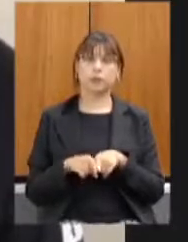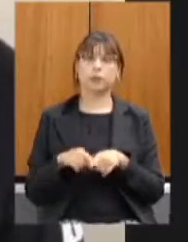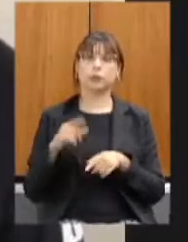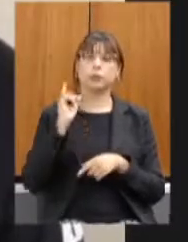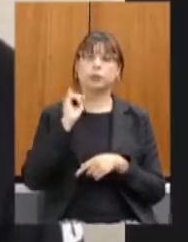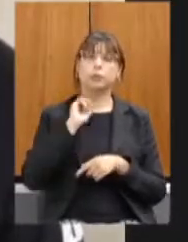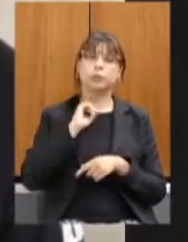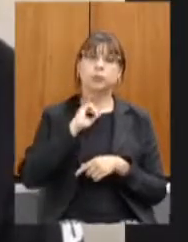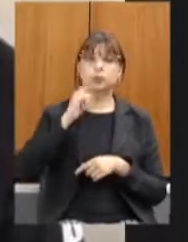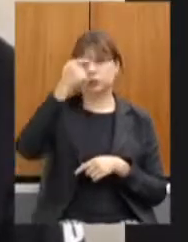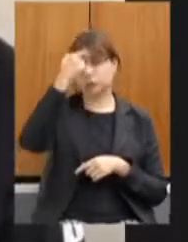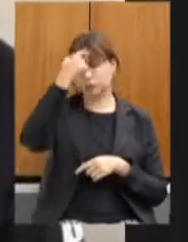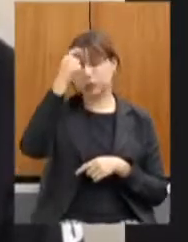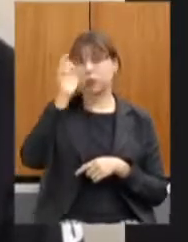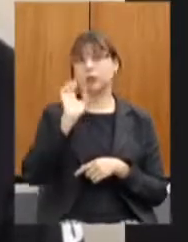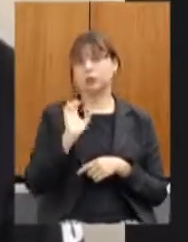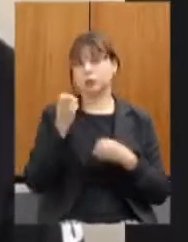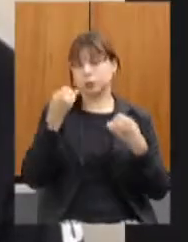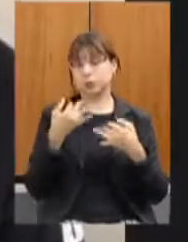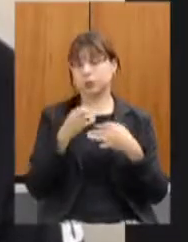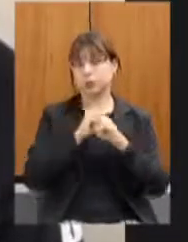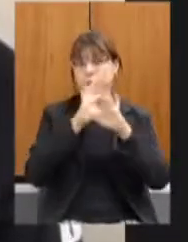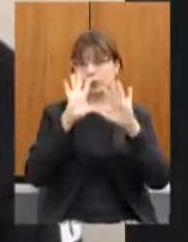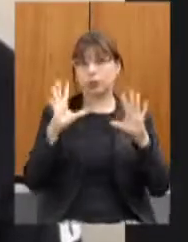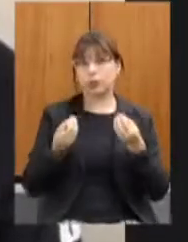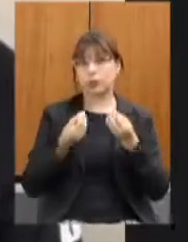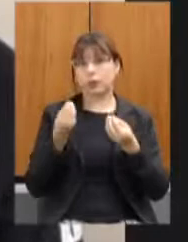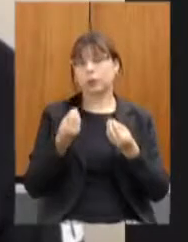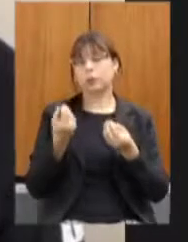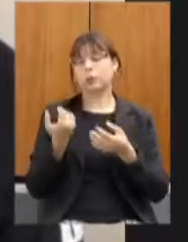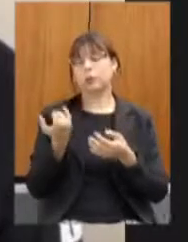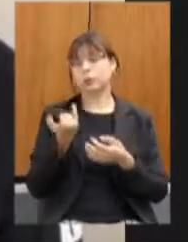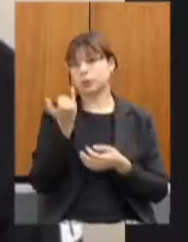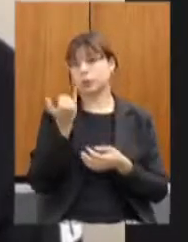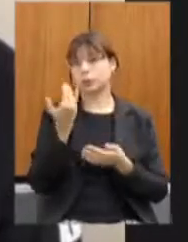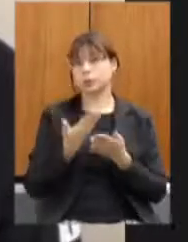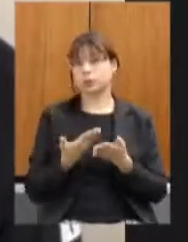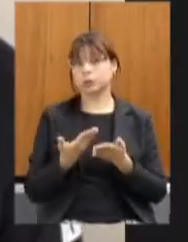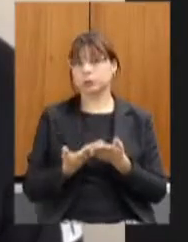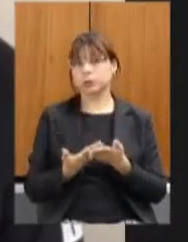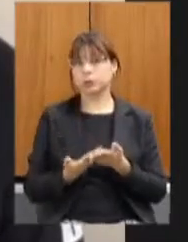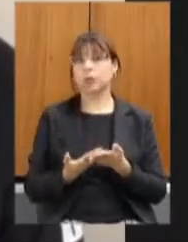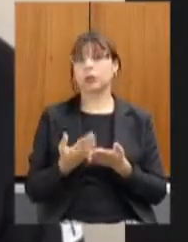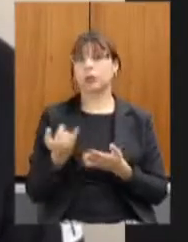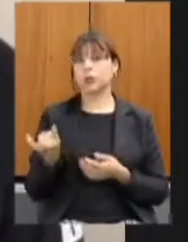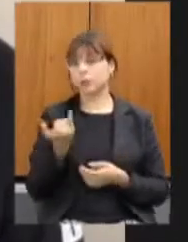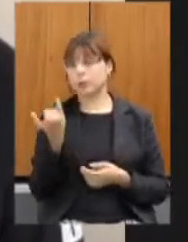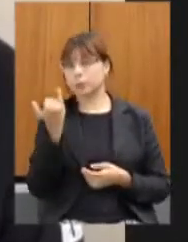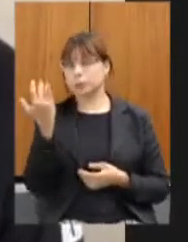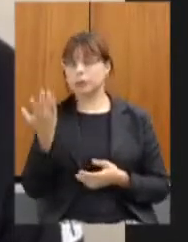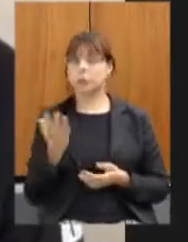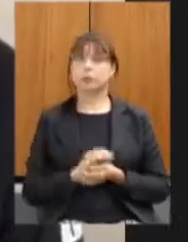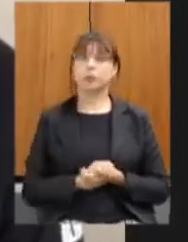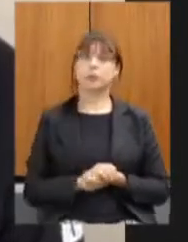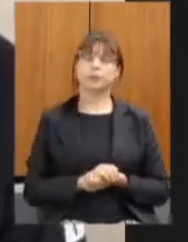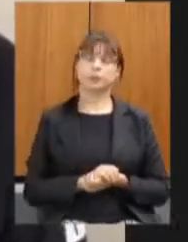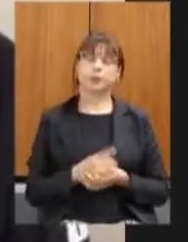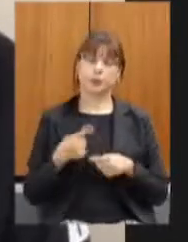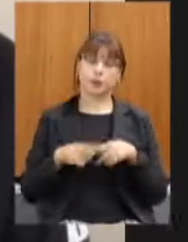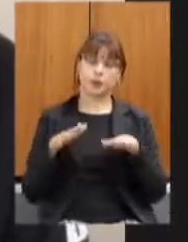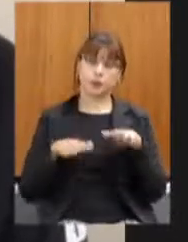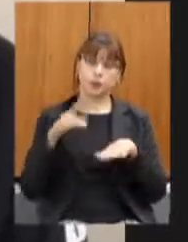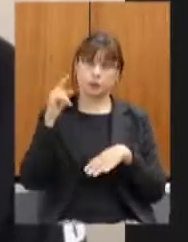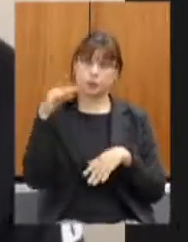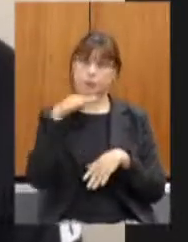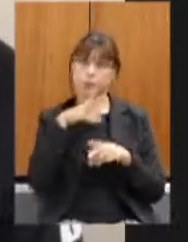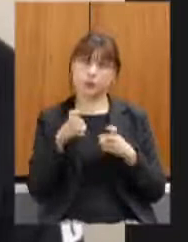a escola como prioridade no nosso serviço específicas mostraram que o que a gente vê muito é que se fala muito